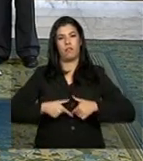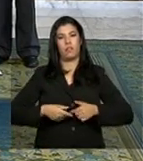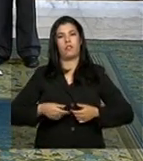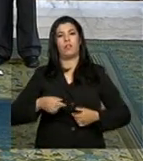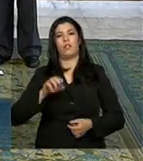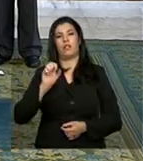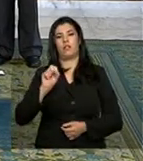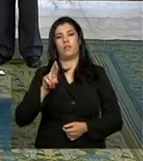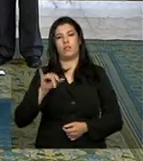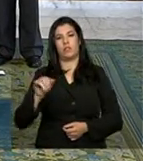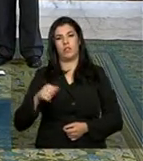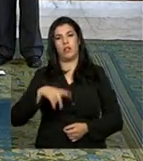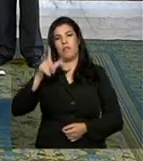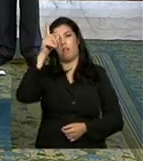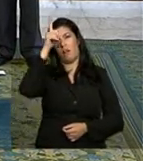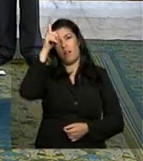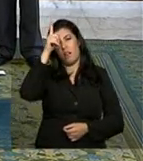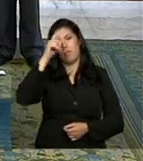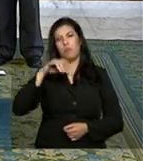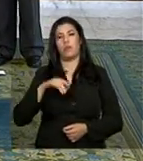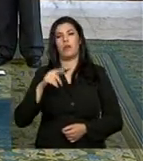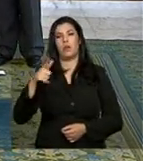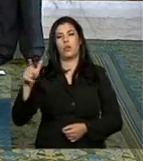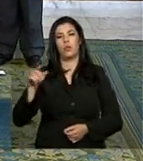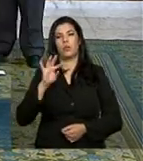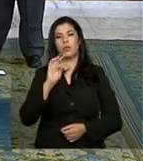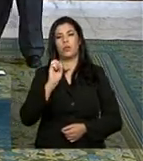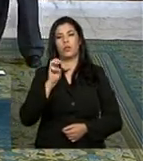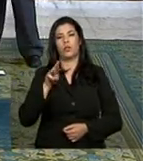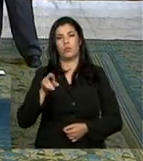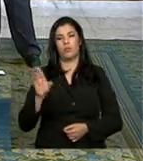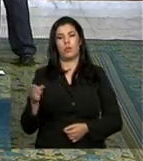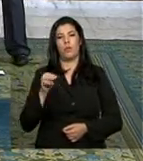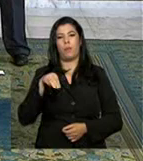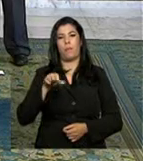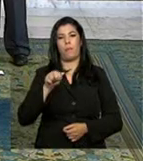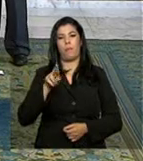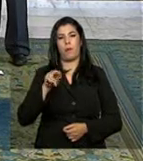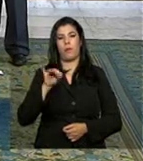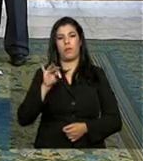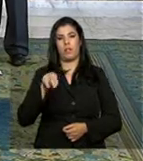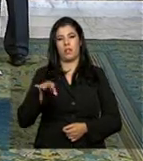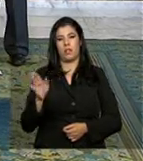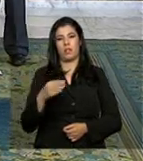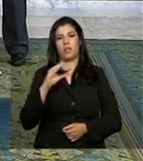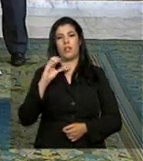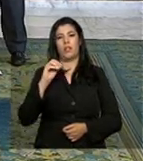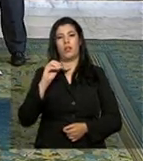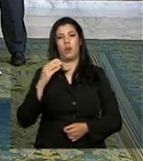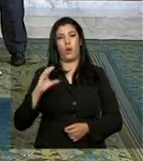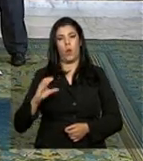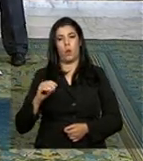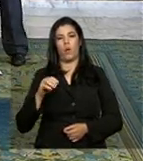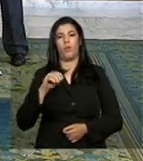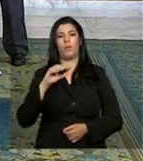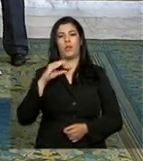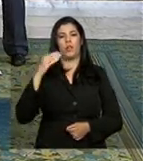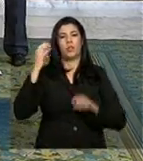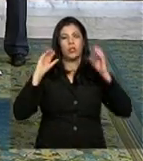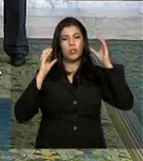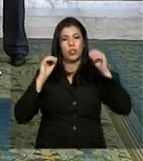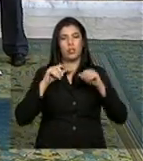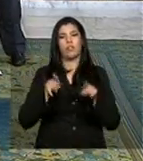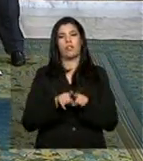Sérvia, Alemanha, Estônia, Timor-Leste, Mauritânia, Colômbia, Líbia, Chile,